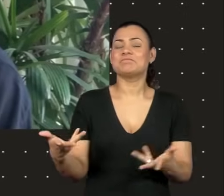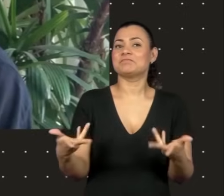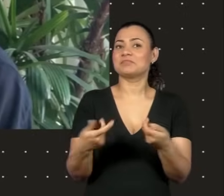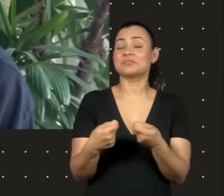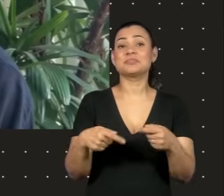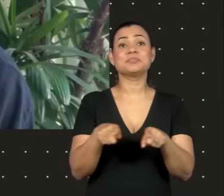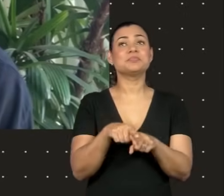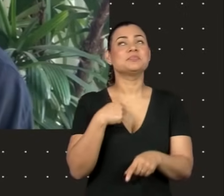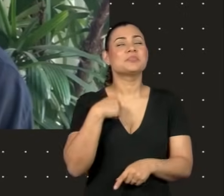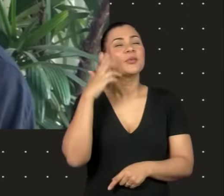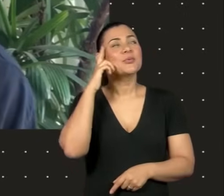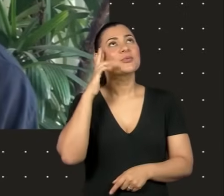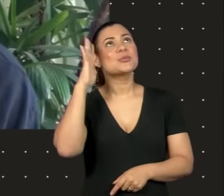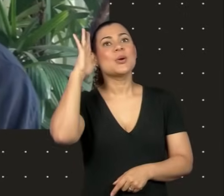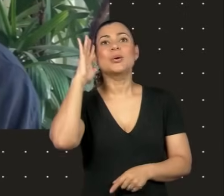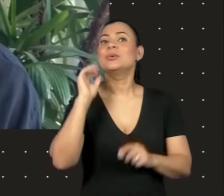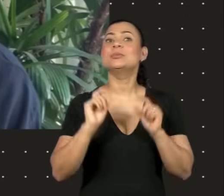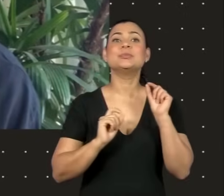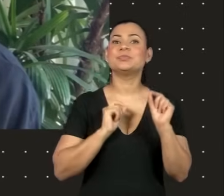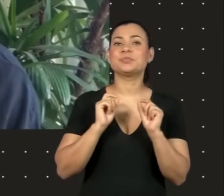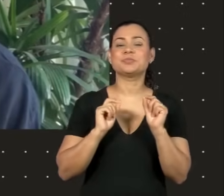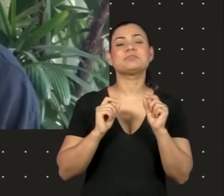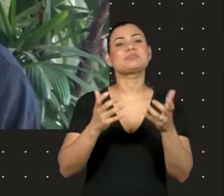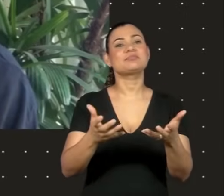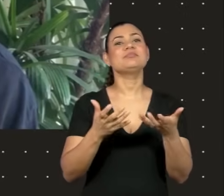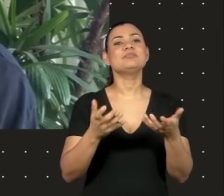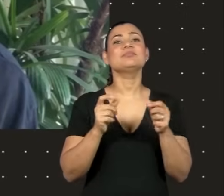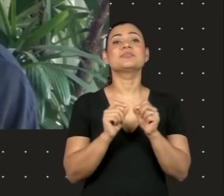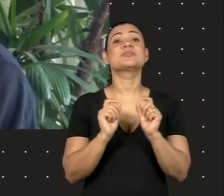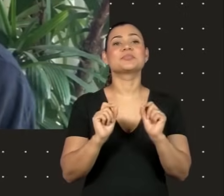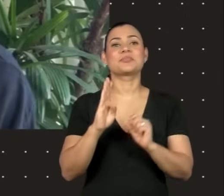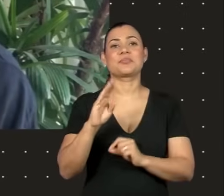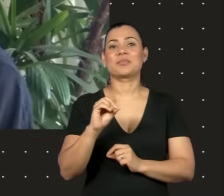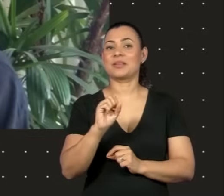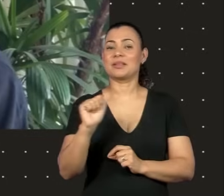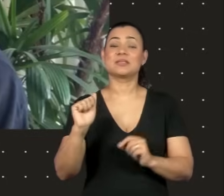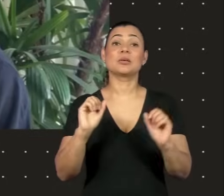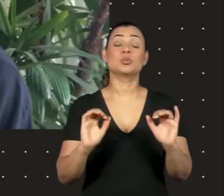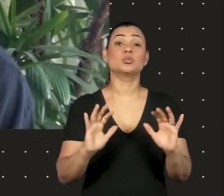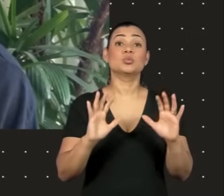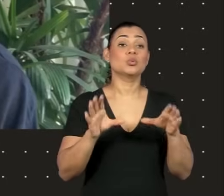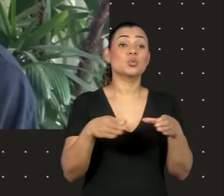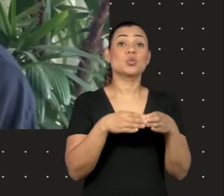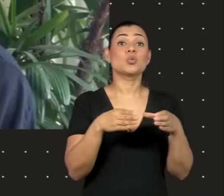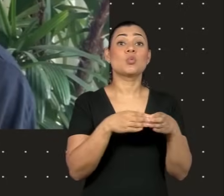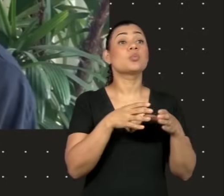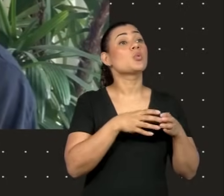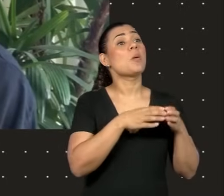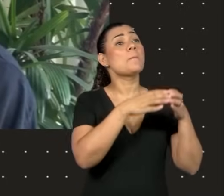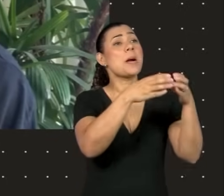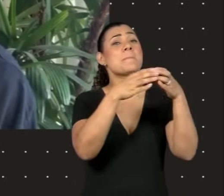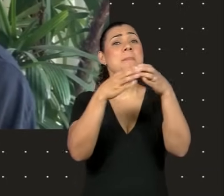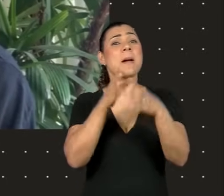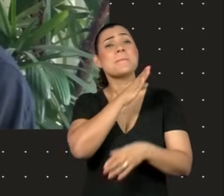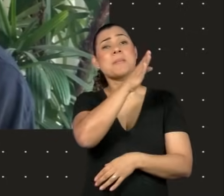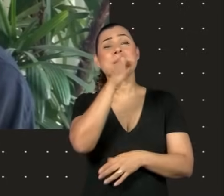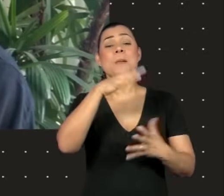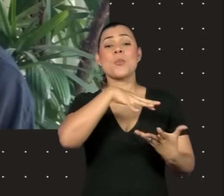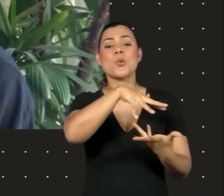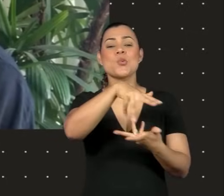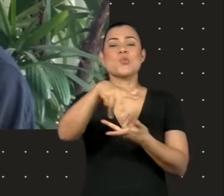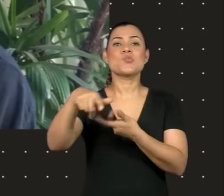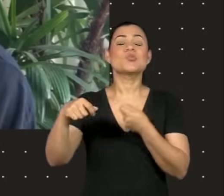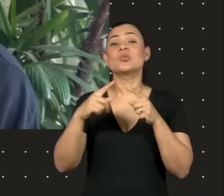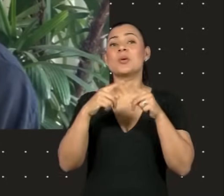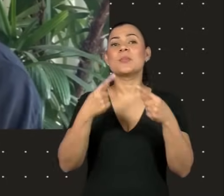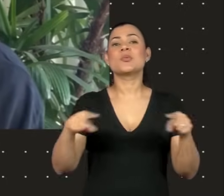meu sonho de consumo, que é fazer um Buena Vista Social Club da Bossa Nova, para a gente sair pelo mundo divulgando a nossa melhor música